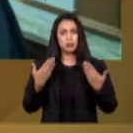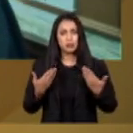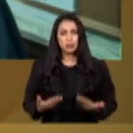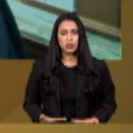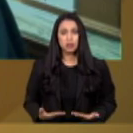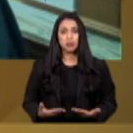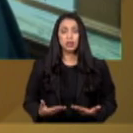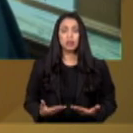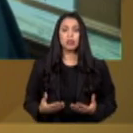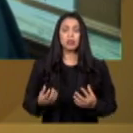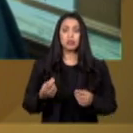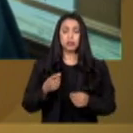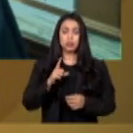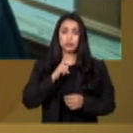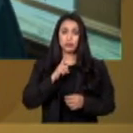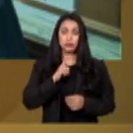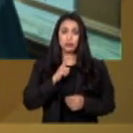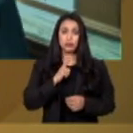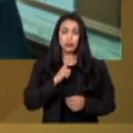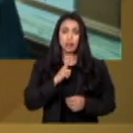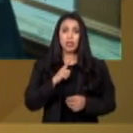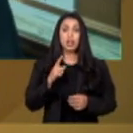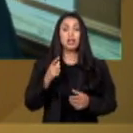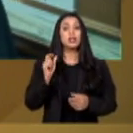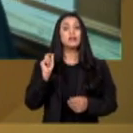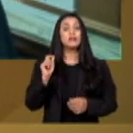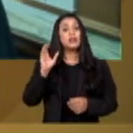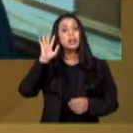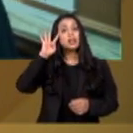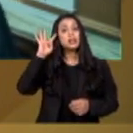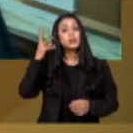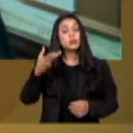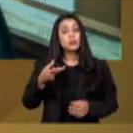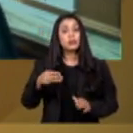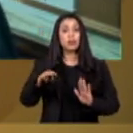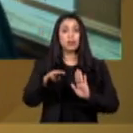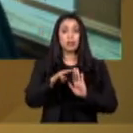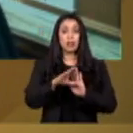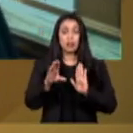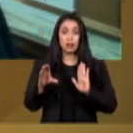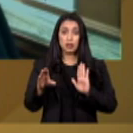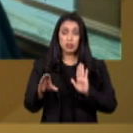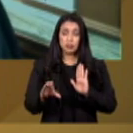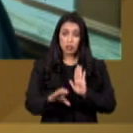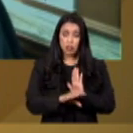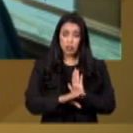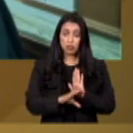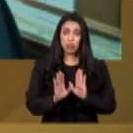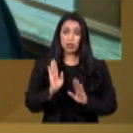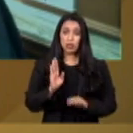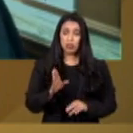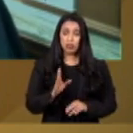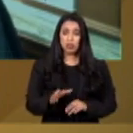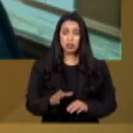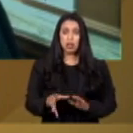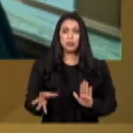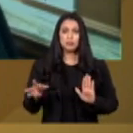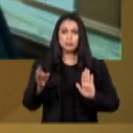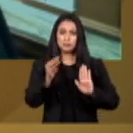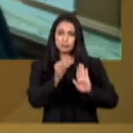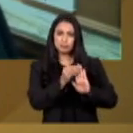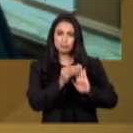campo proprietário gênero da providência cautelar conforme fiz ver o